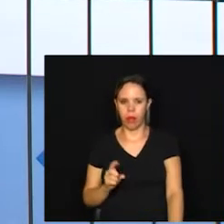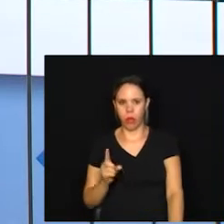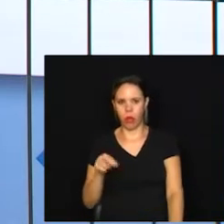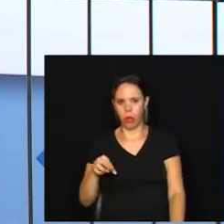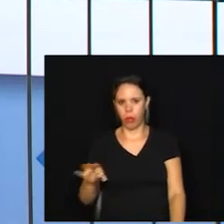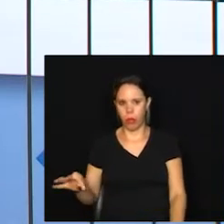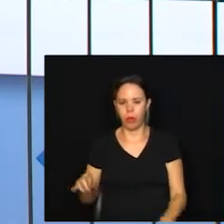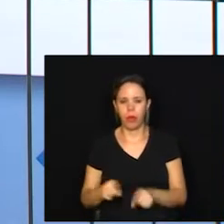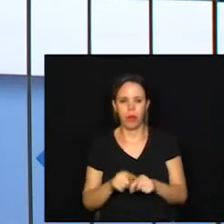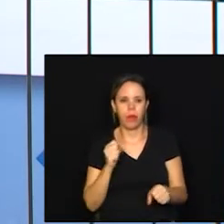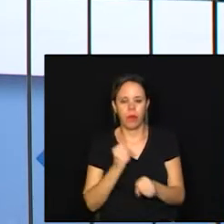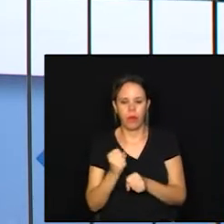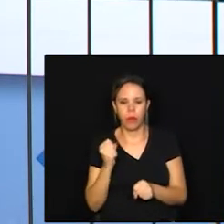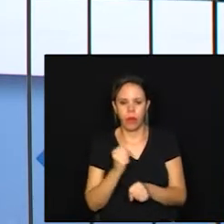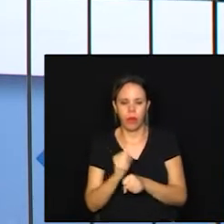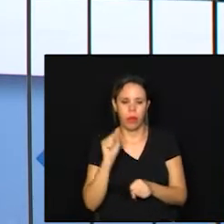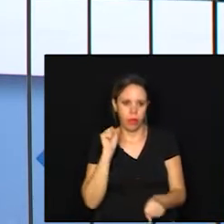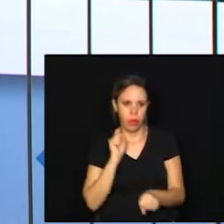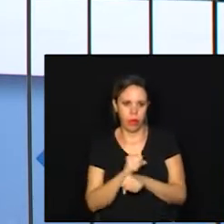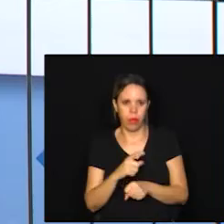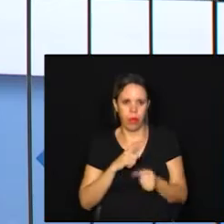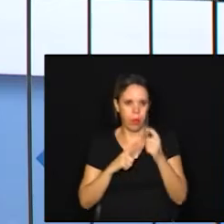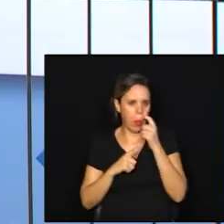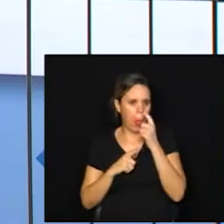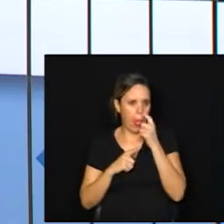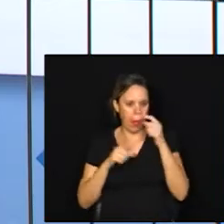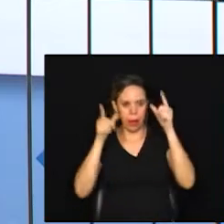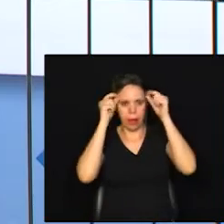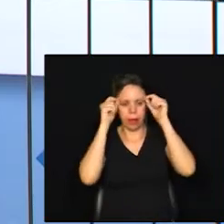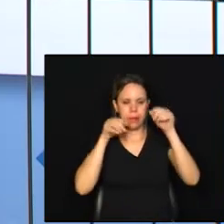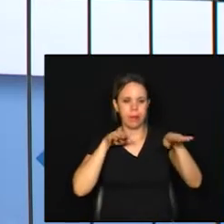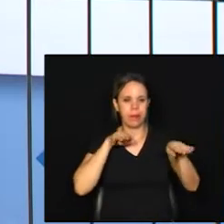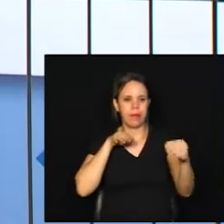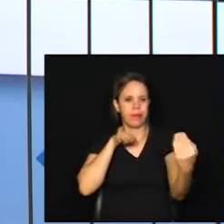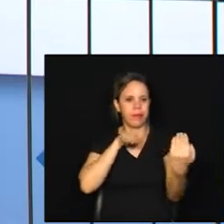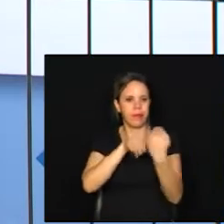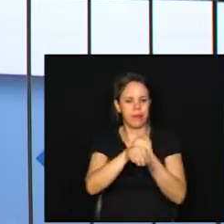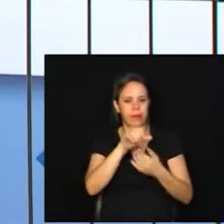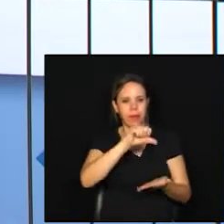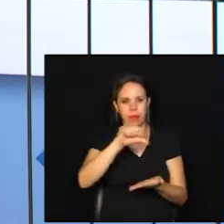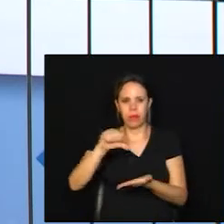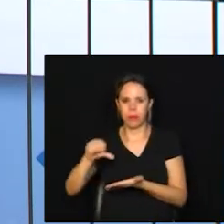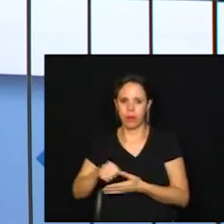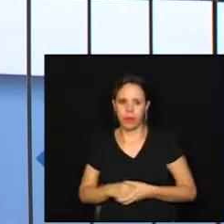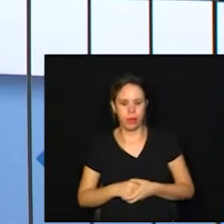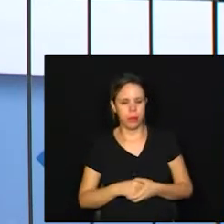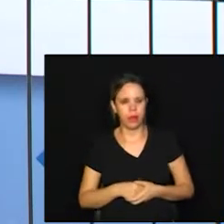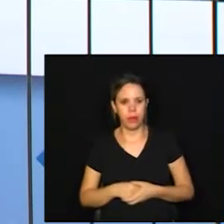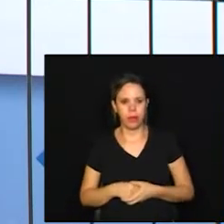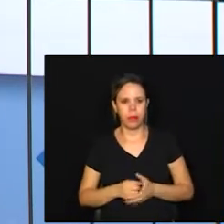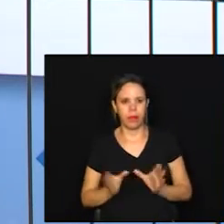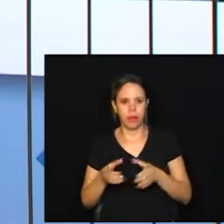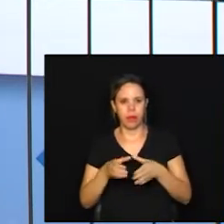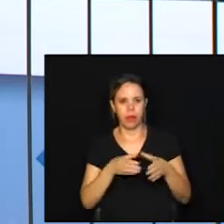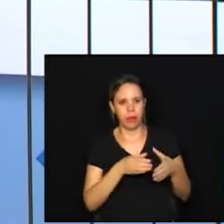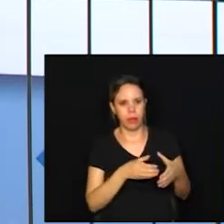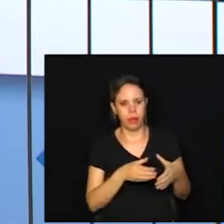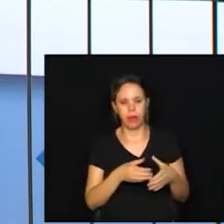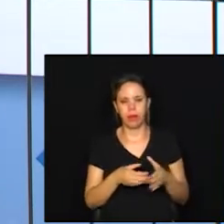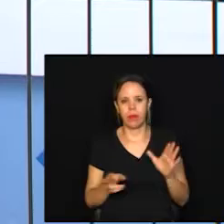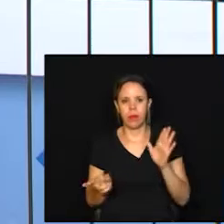essa construção para que a gente tenha um alívio no trânsito ali daquela região. Mais comissões agora, mais